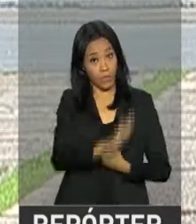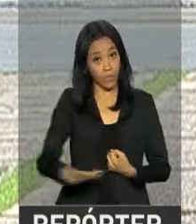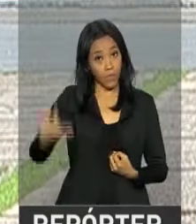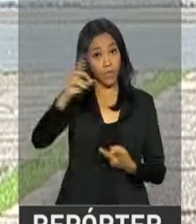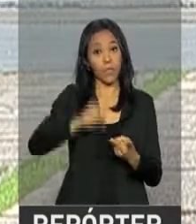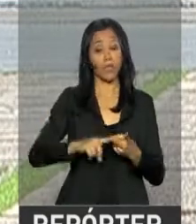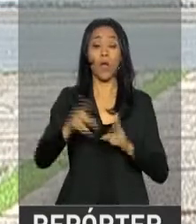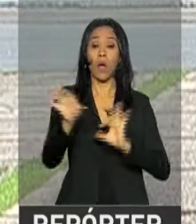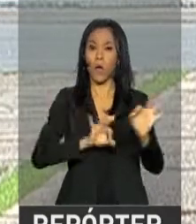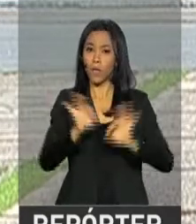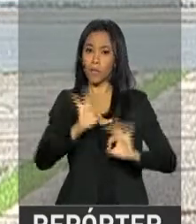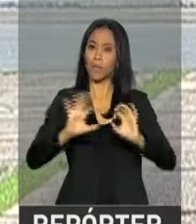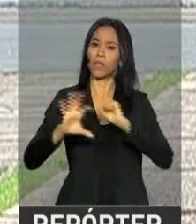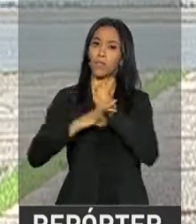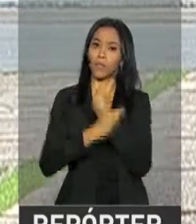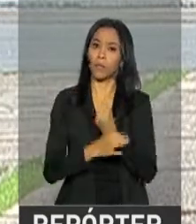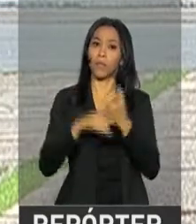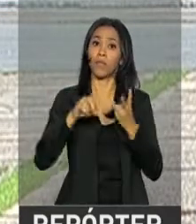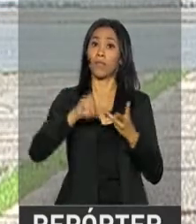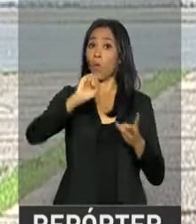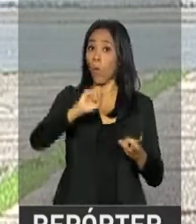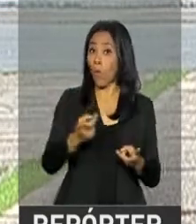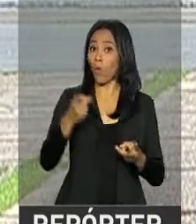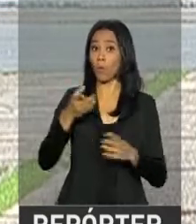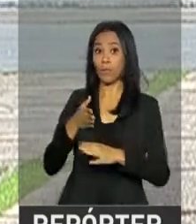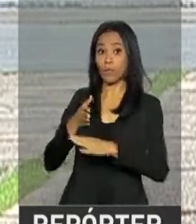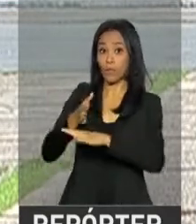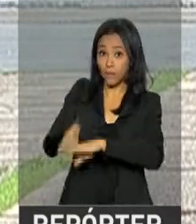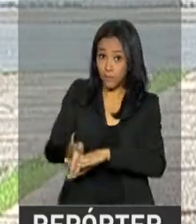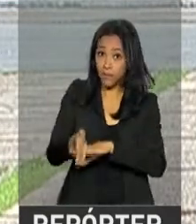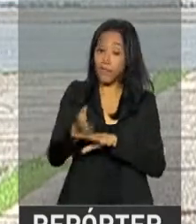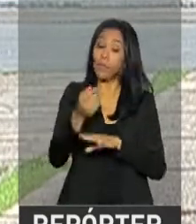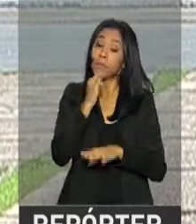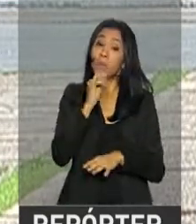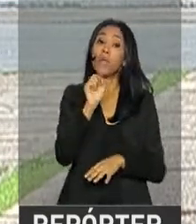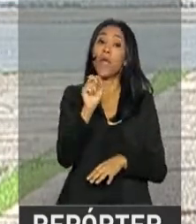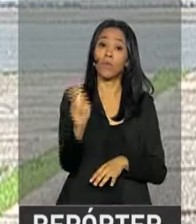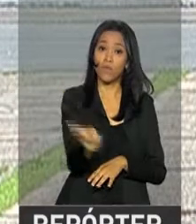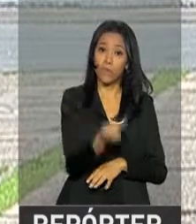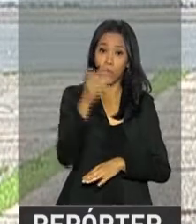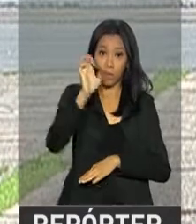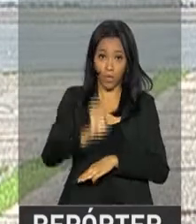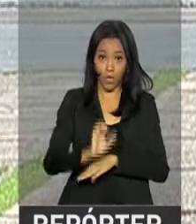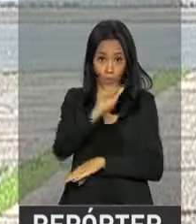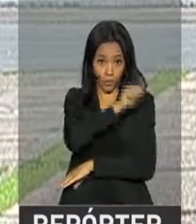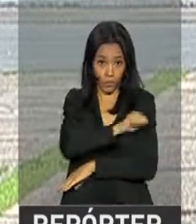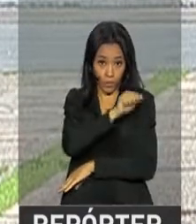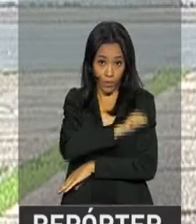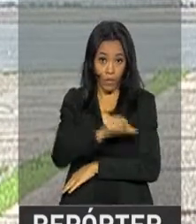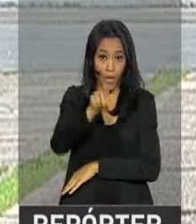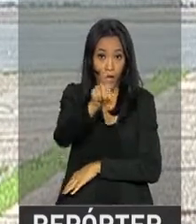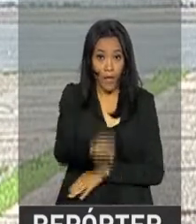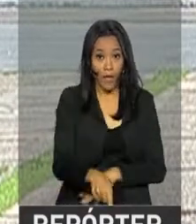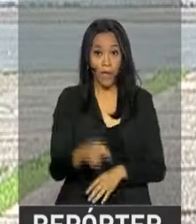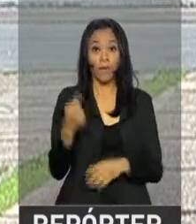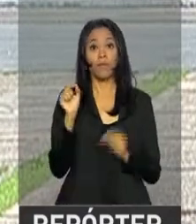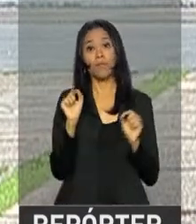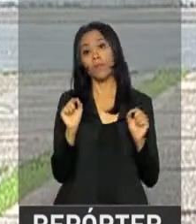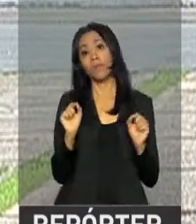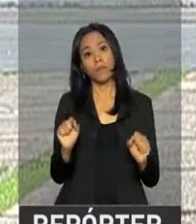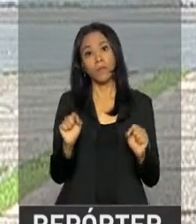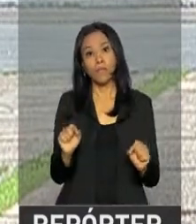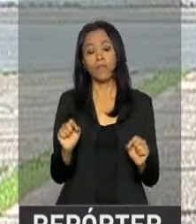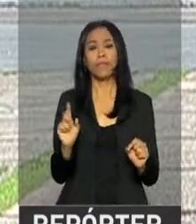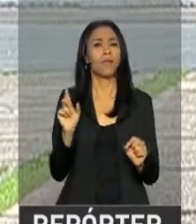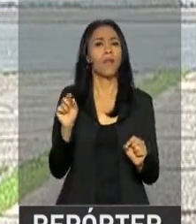ente federado ou repelir uma intervenção estrangeira no caso do rio de janeiro a intervenção foi invocada para pôr termo a